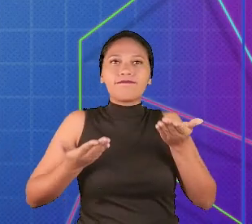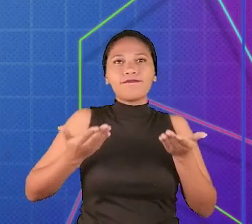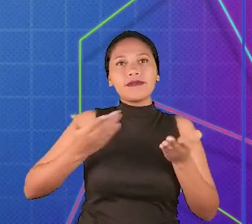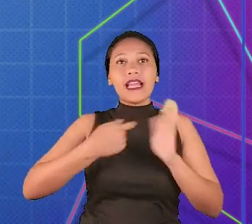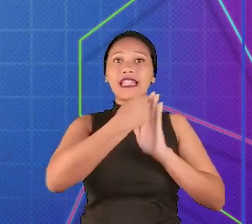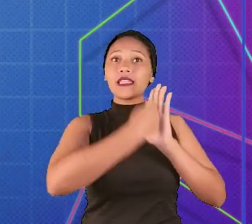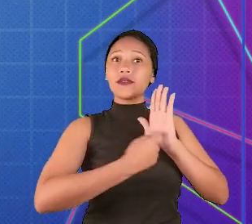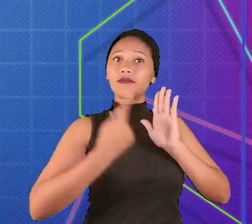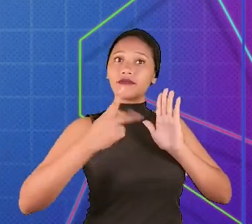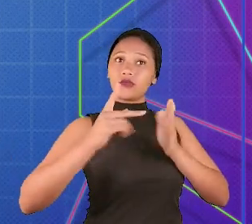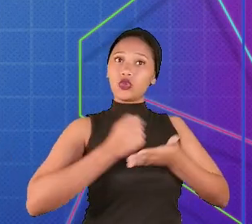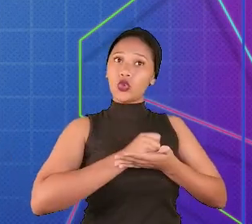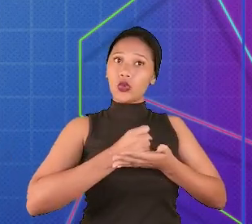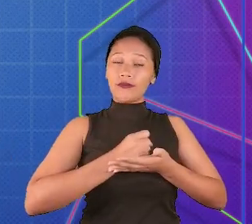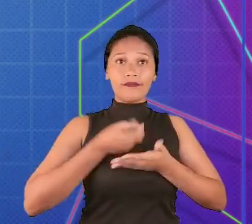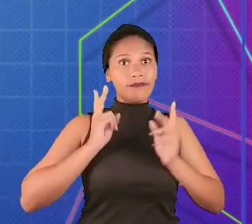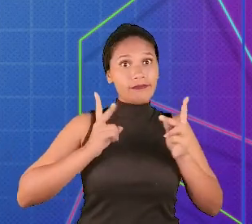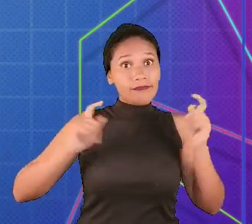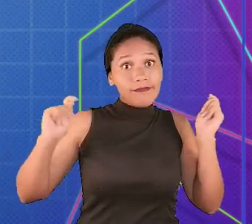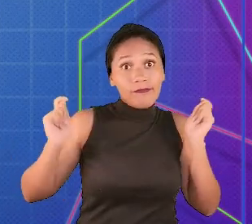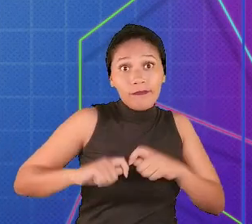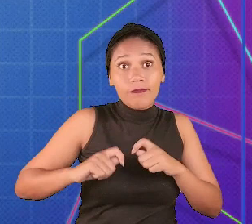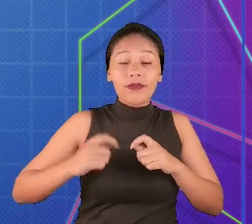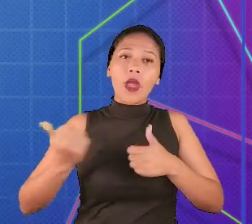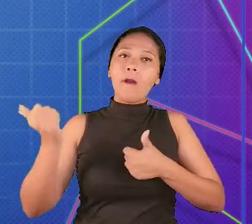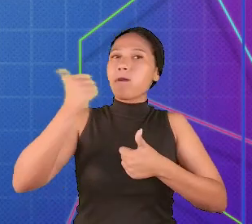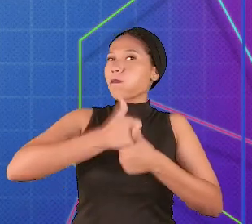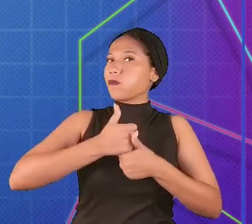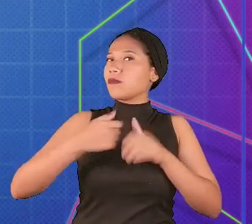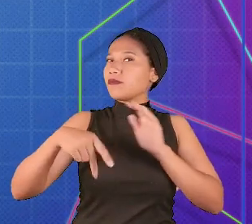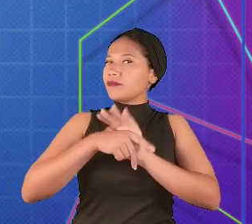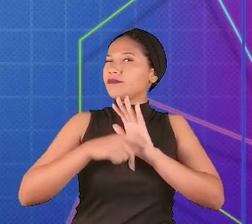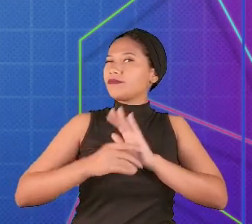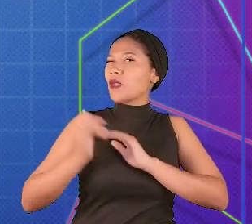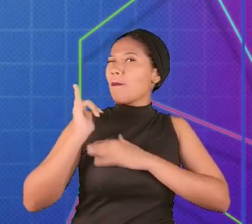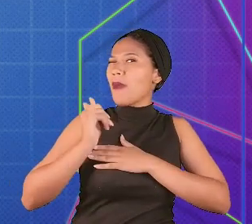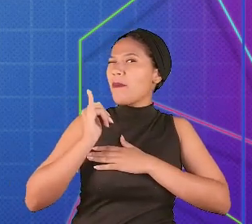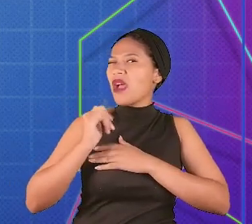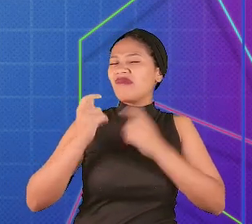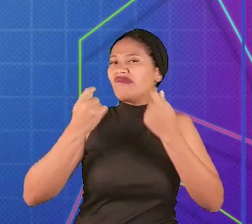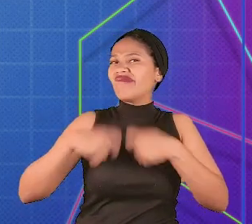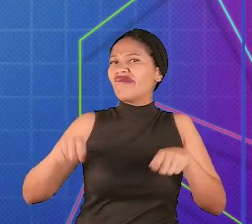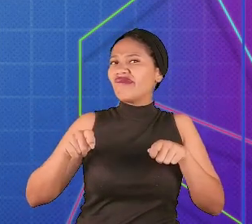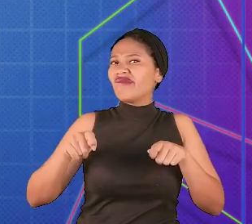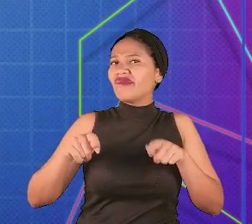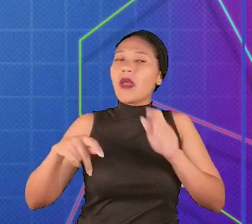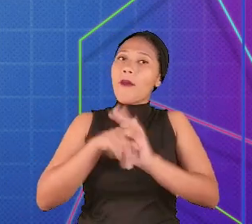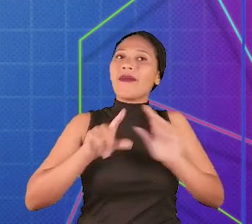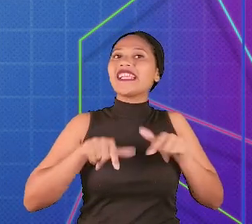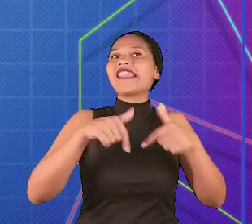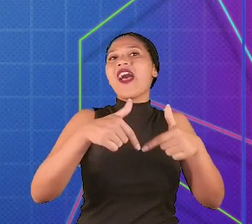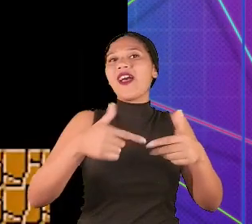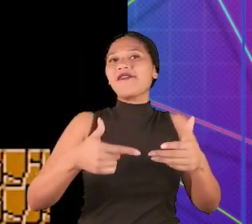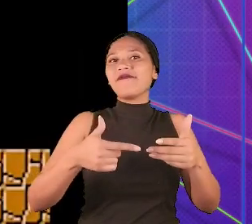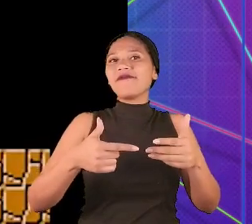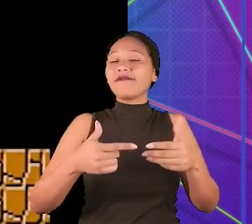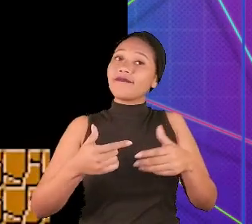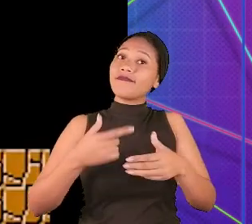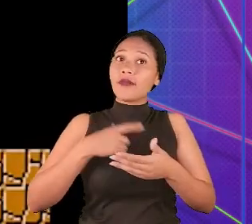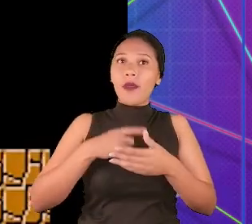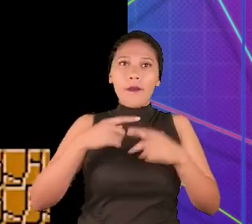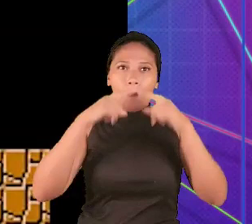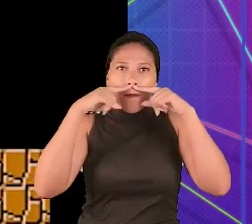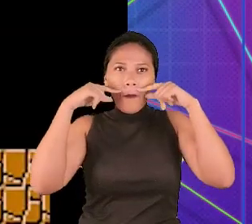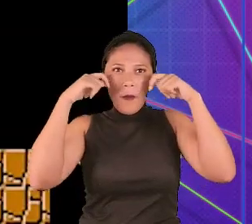de texto no seu jogo. Sempre que possível, substitua uma instrução desnecessária, por exemplo, por uma ação no game. Ao